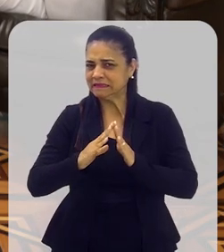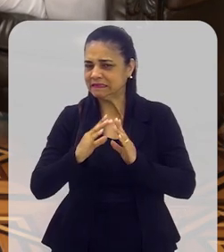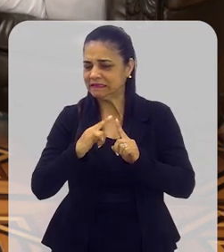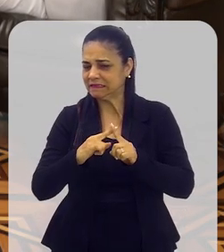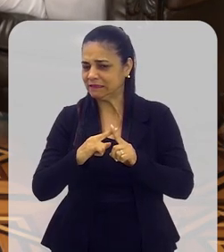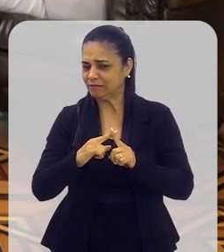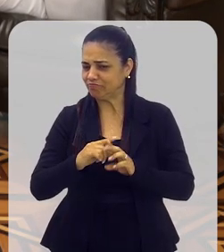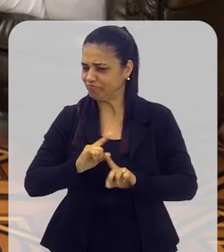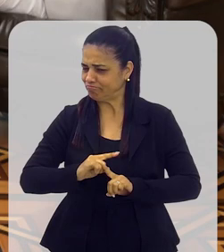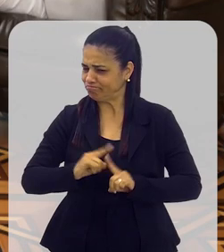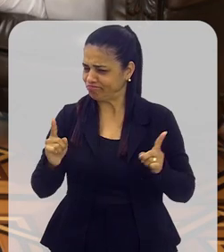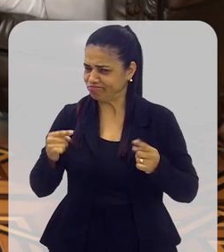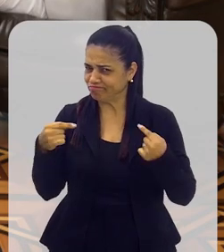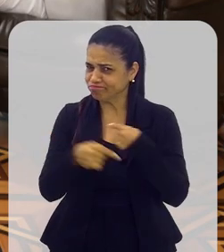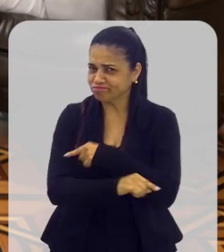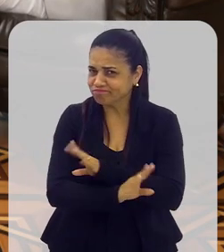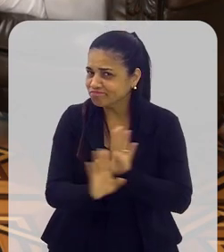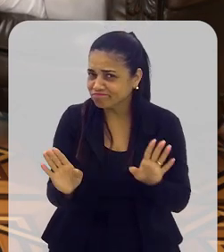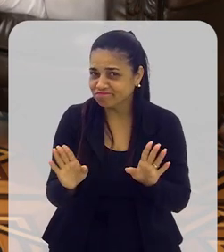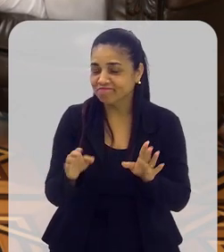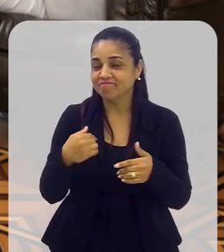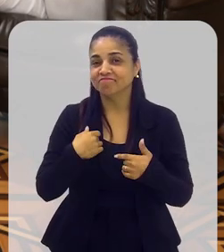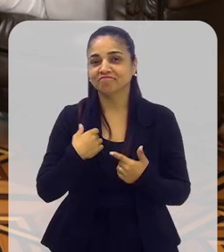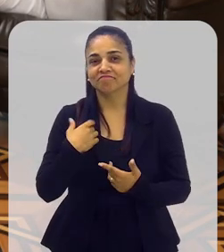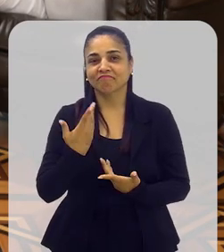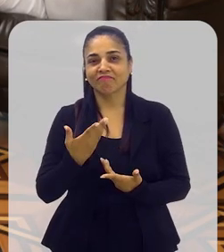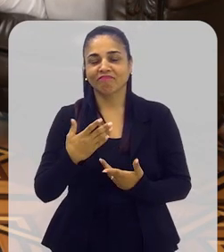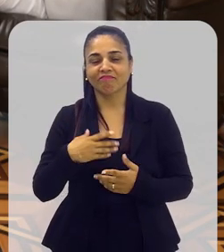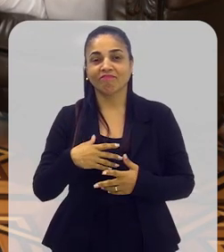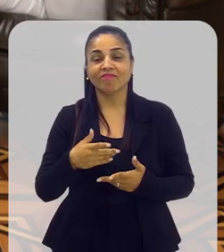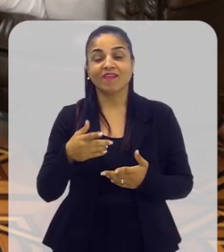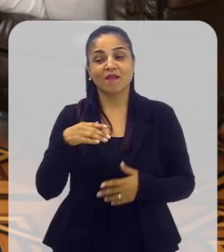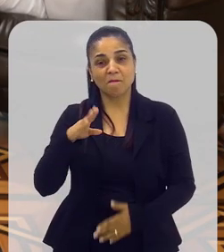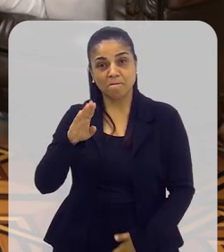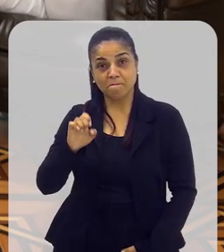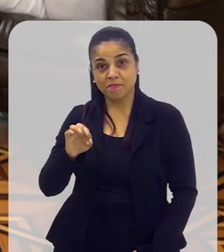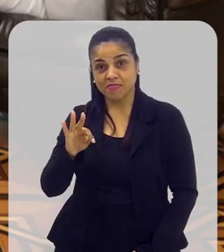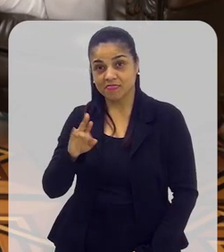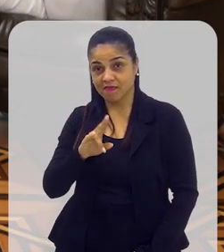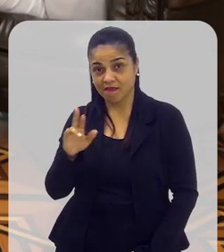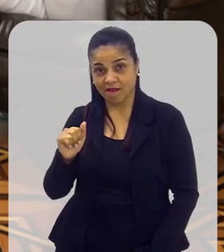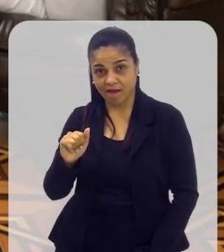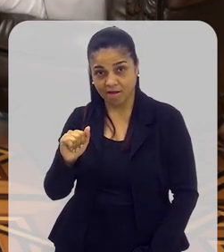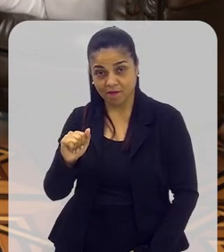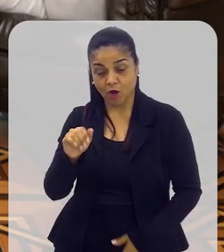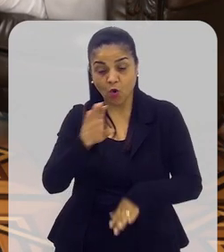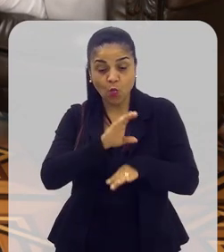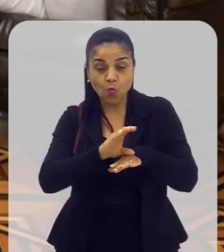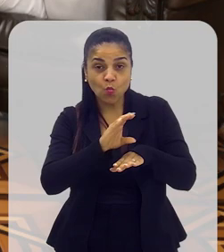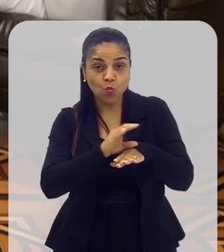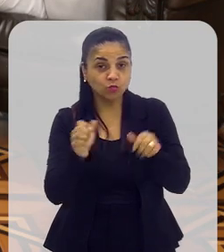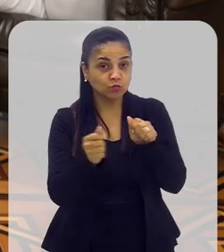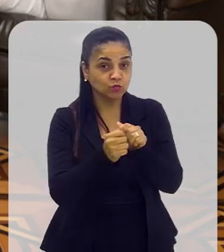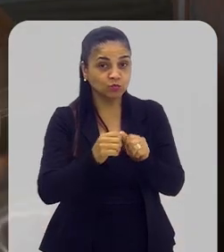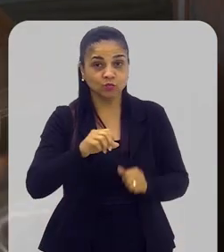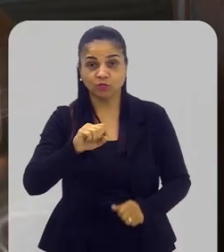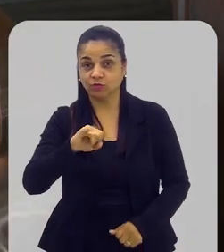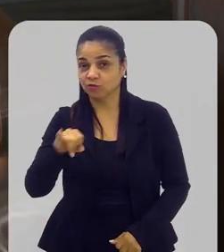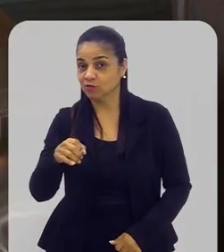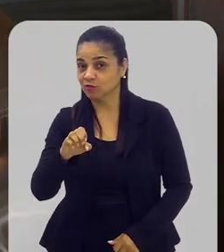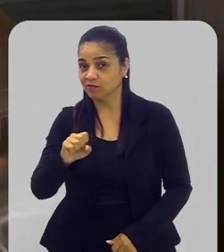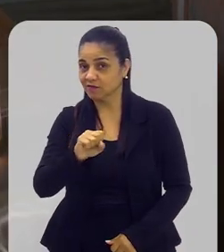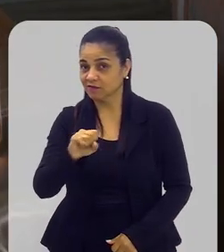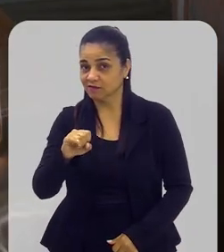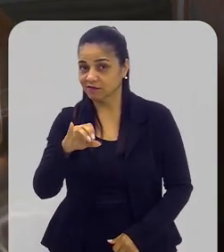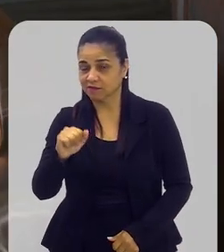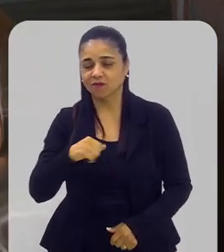Mas a igreja desanda. É complicado. Beterraba, filho, vai fazer um cursinho com Jéssica. Obrigado